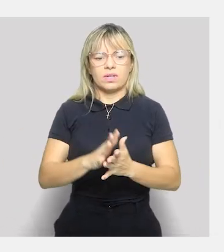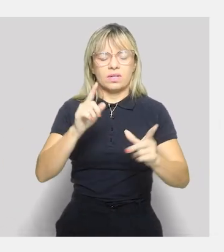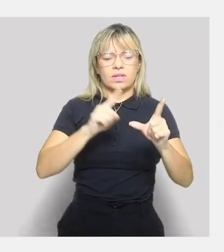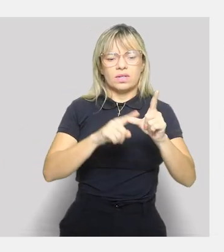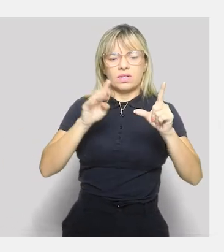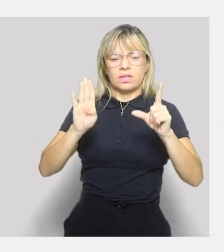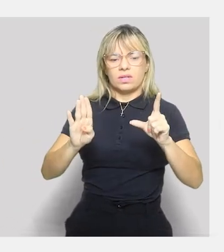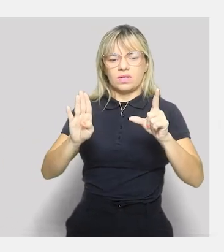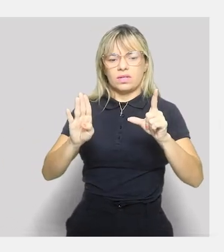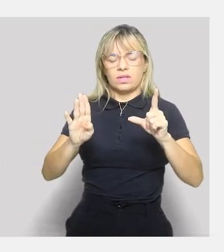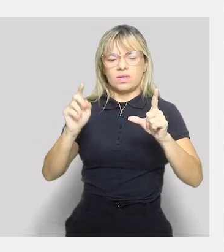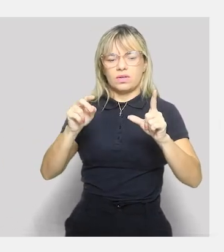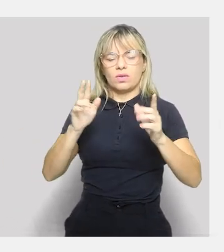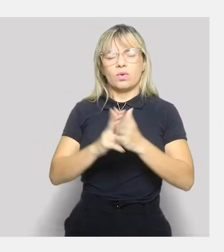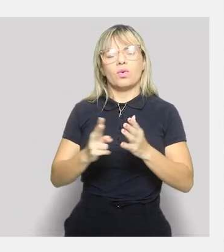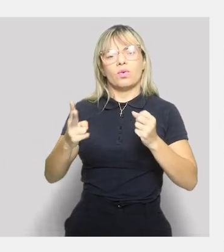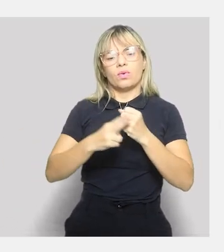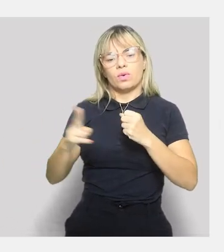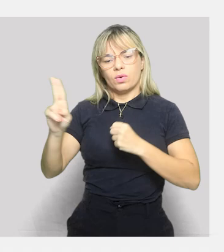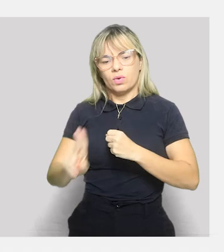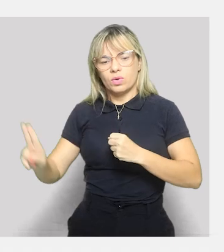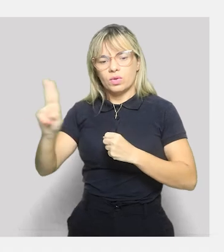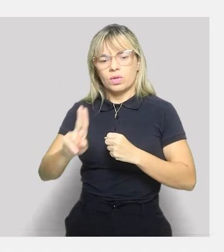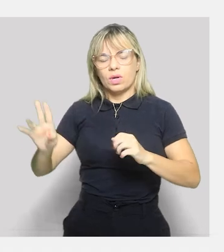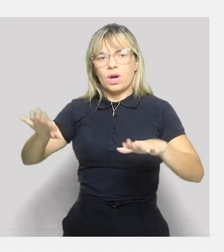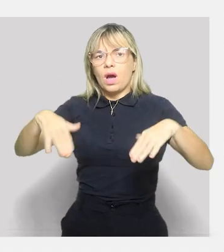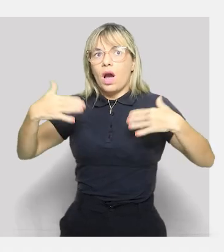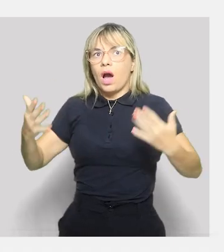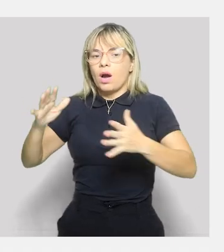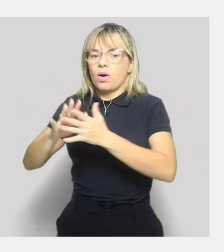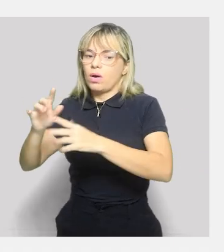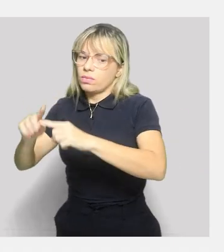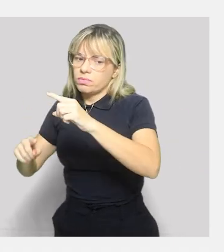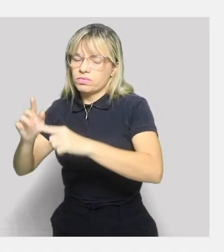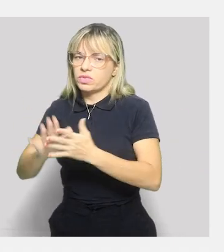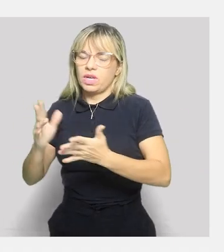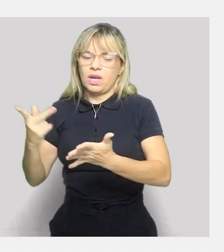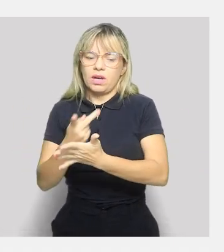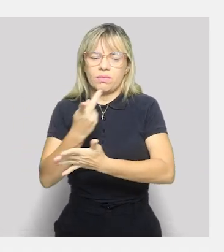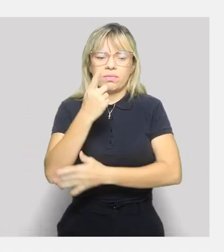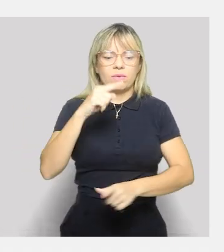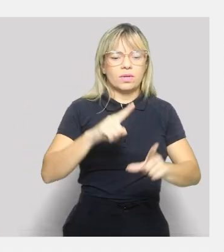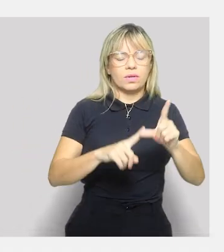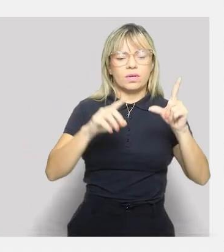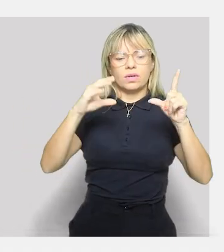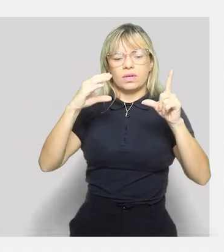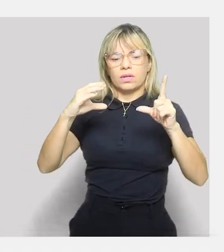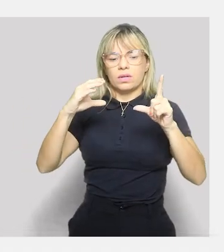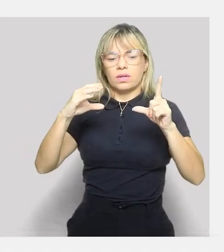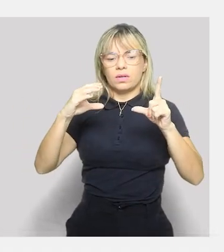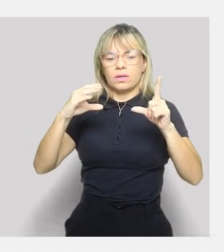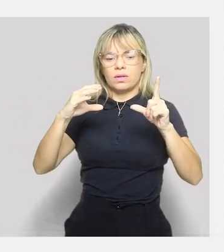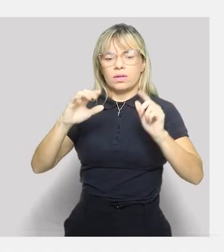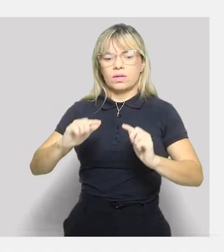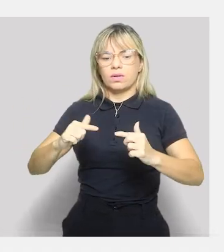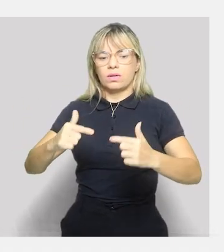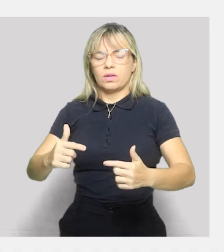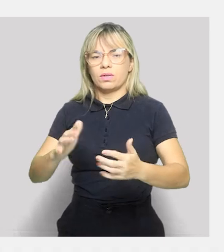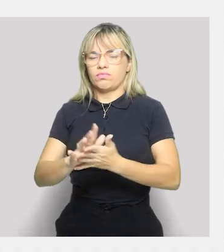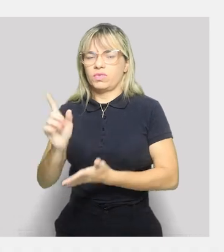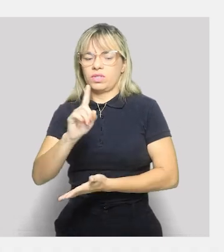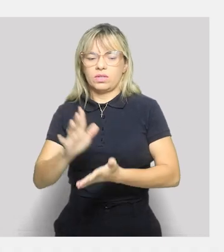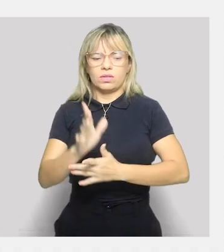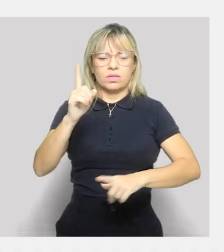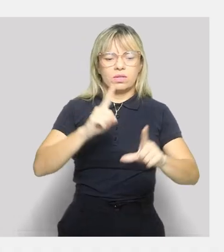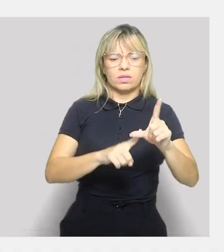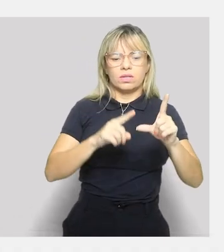é intransitivo? Quem usa, usa algo, né? Tá errado. O verbo lutar é intransitivo? Não. O verbo